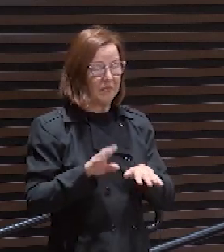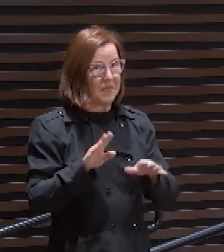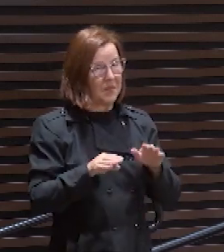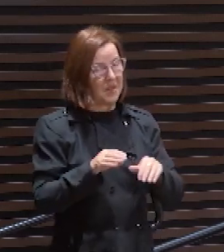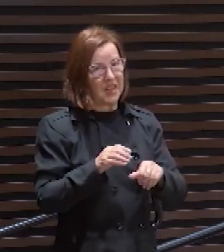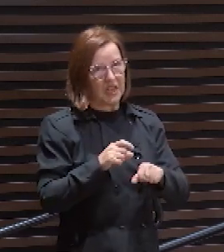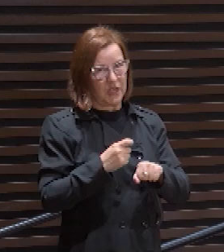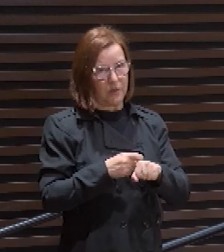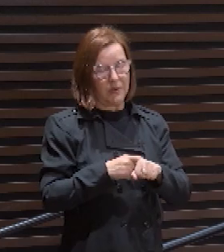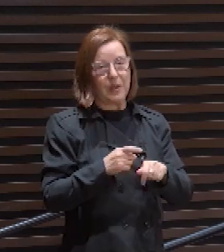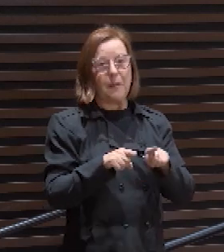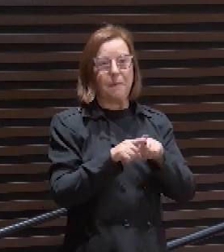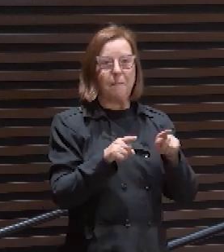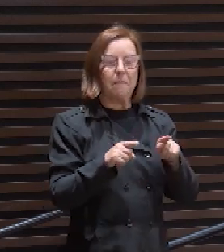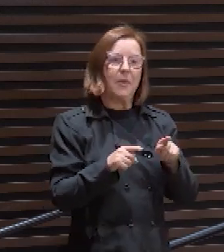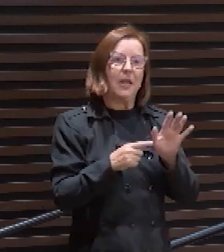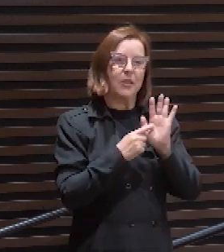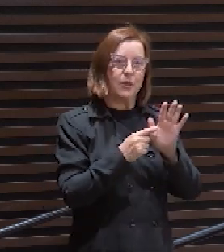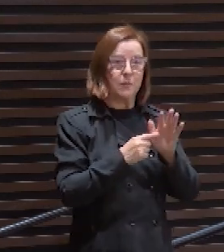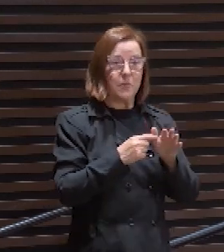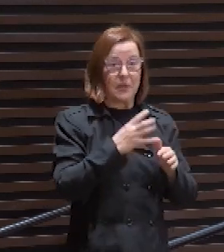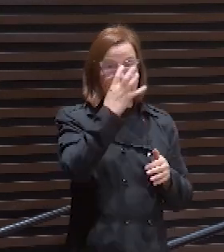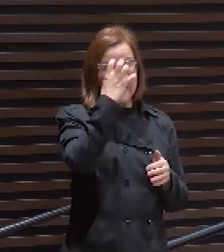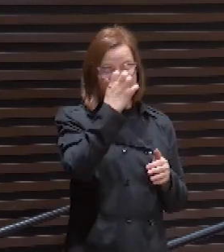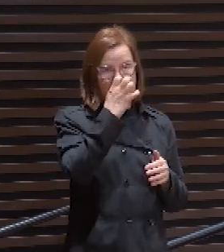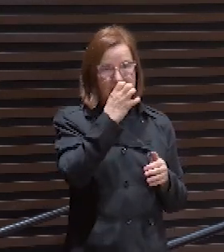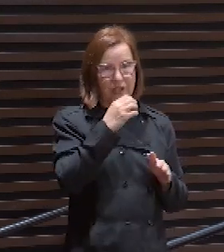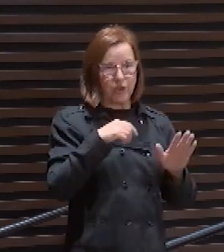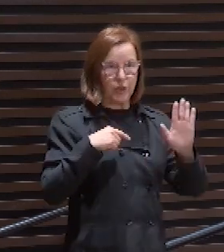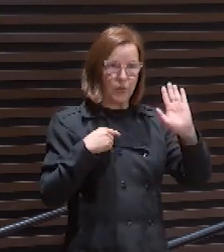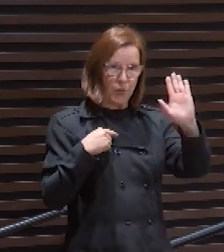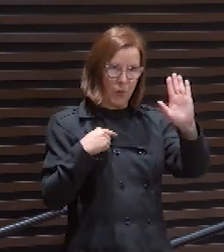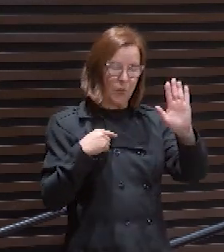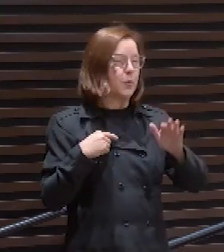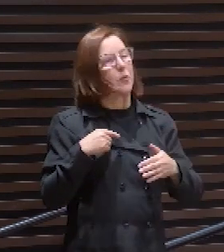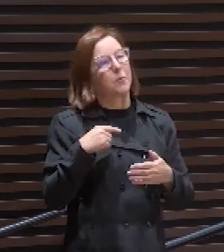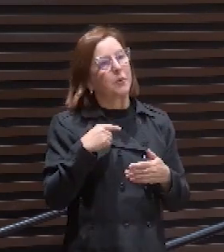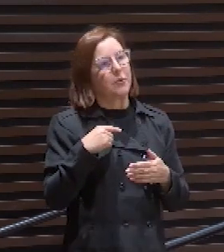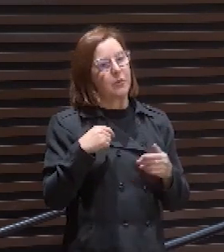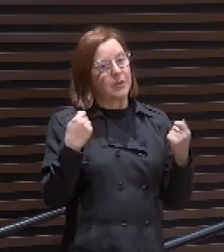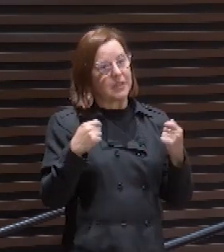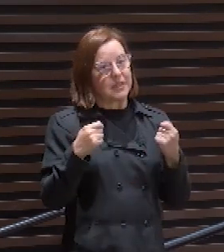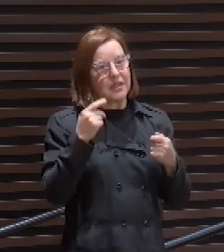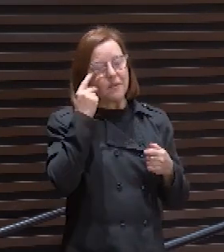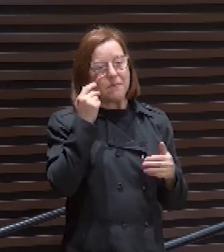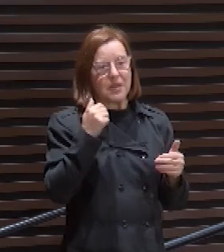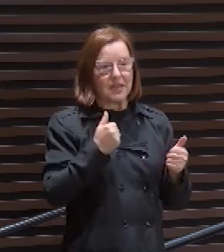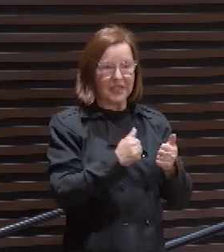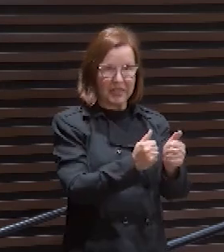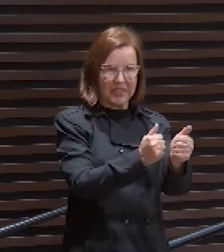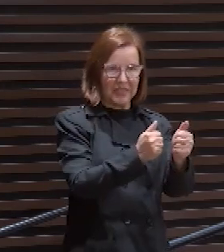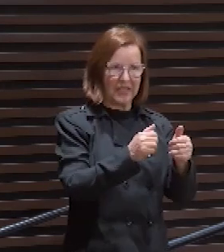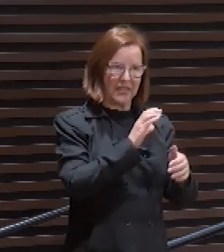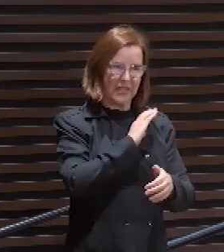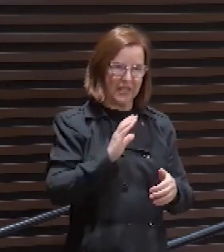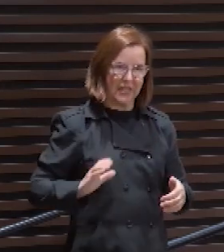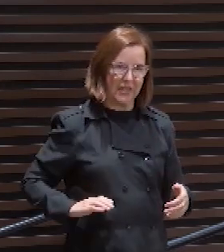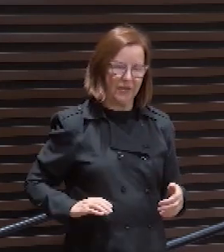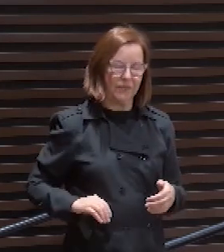destacam a seriedade do compromisso necessário para seguir a Cristo. É muito comum hoje em